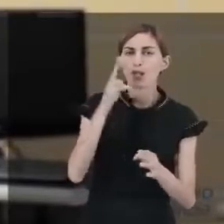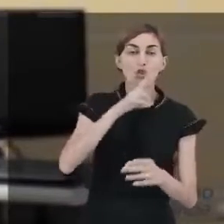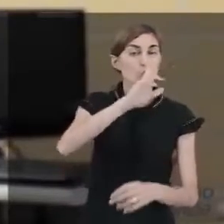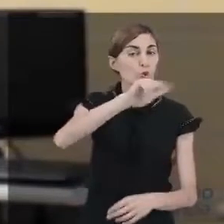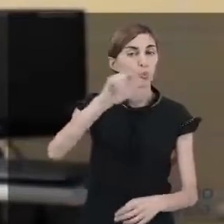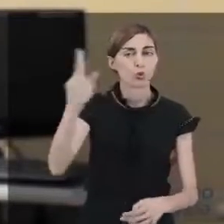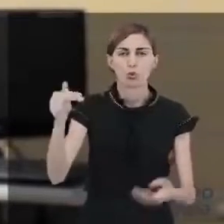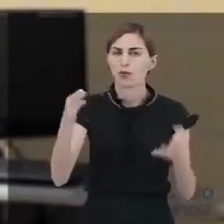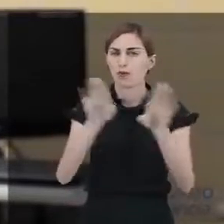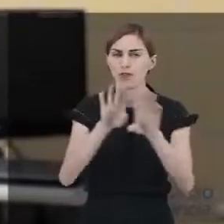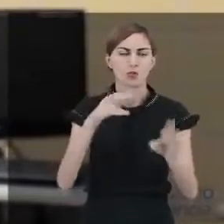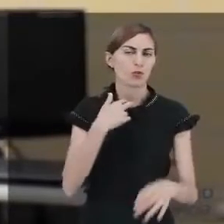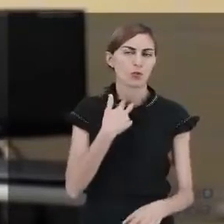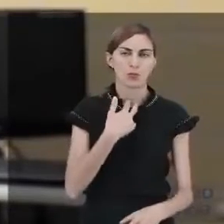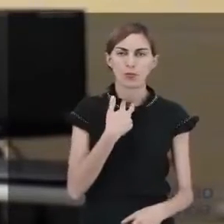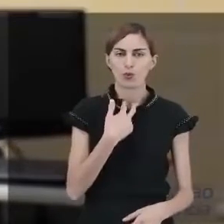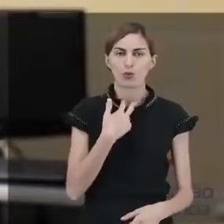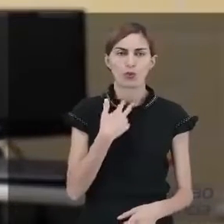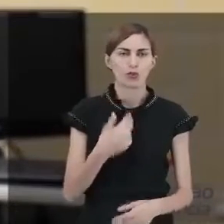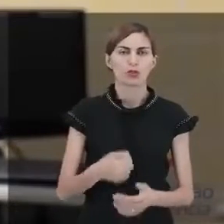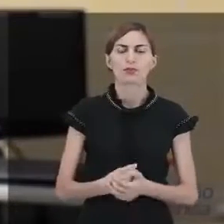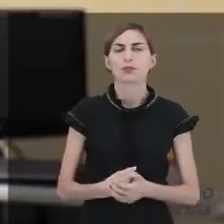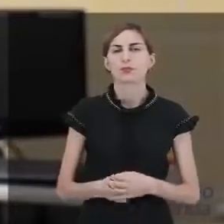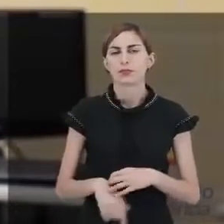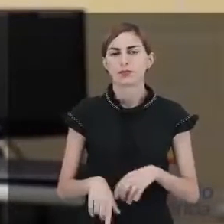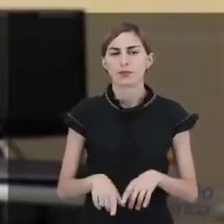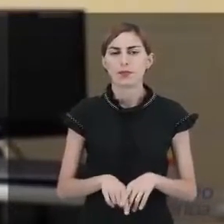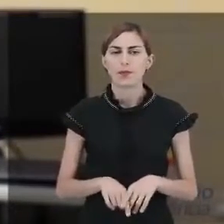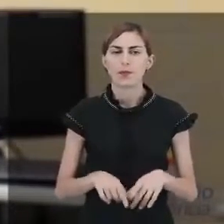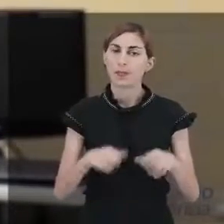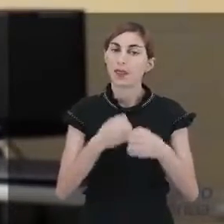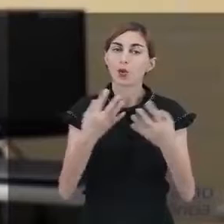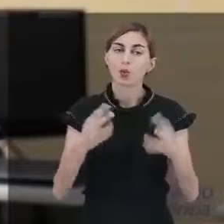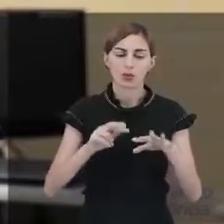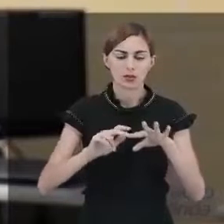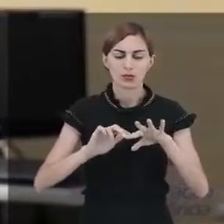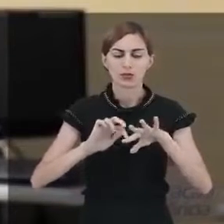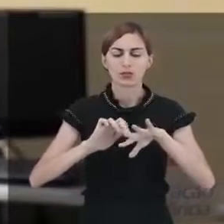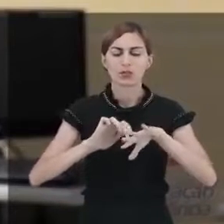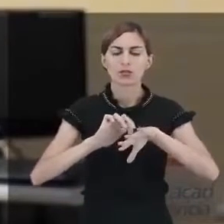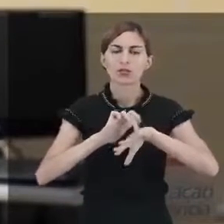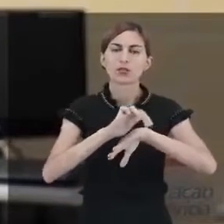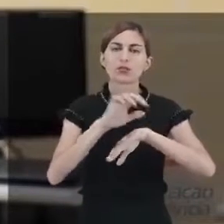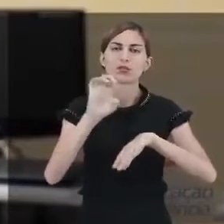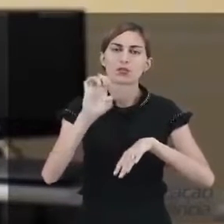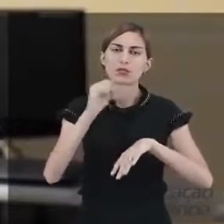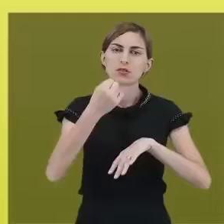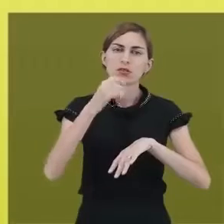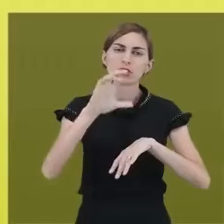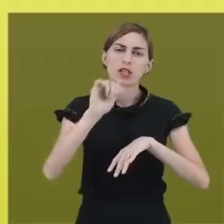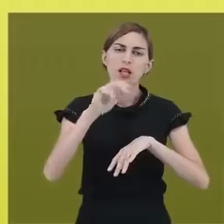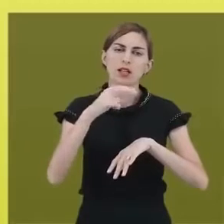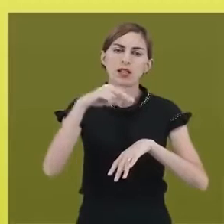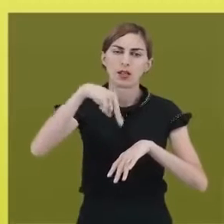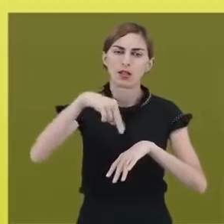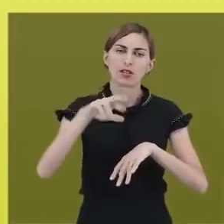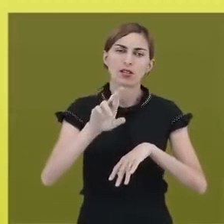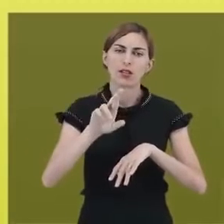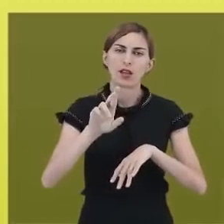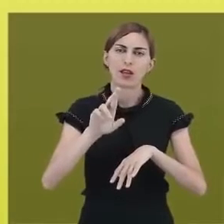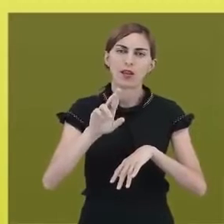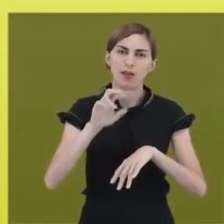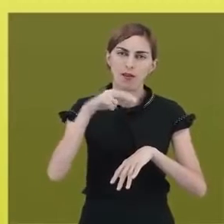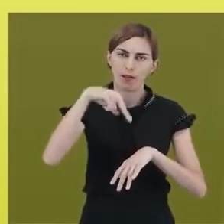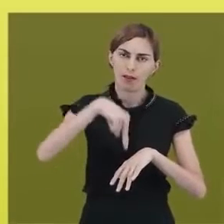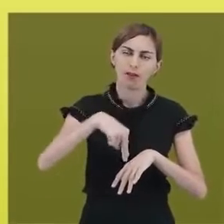ser fechada, principalmente pelo lado externo. Quanto às escadas, o que é que nos diz a NR 23? Ele não coloca que as